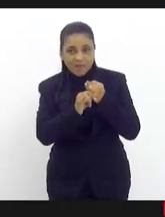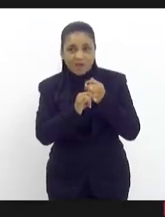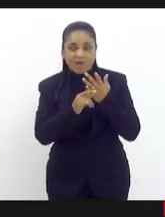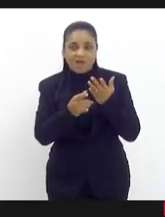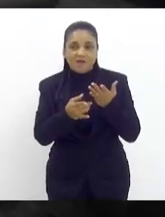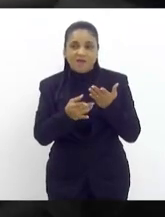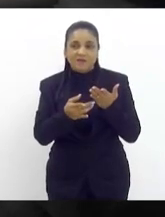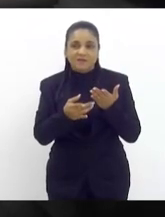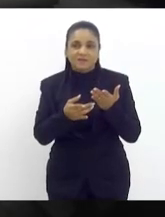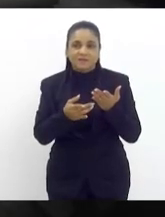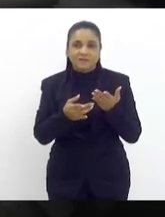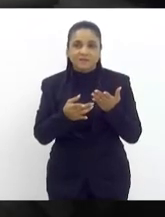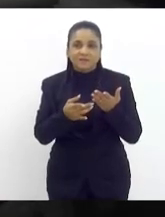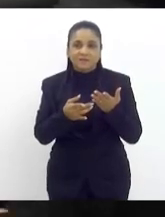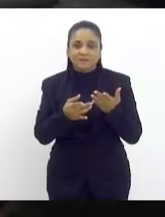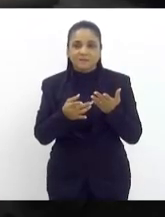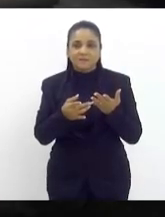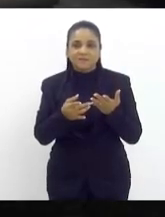chamada.